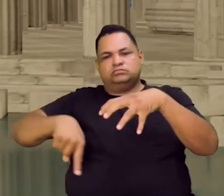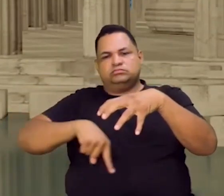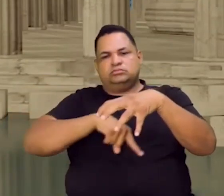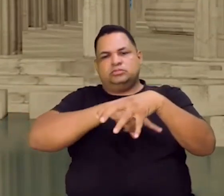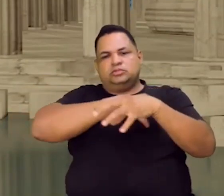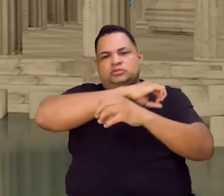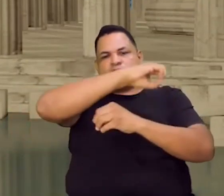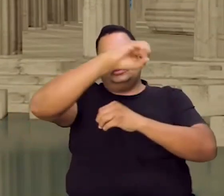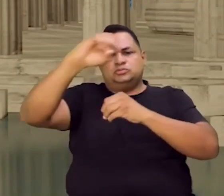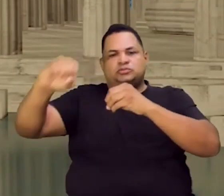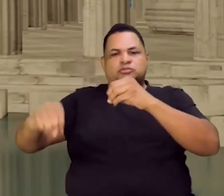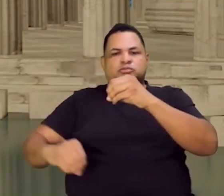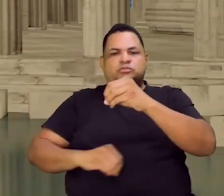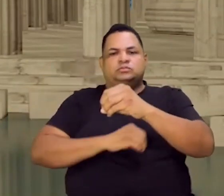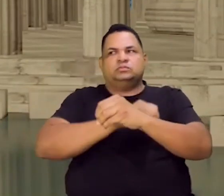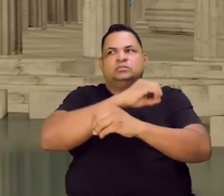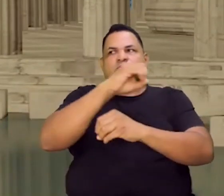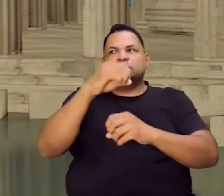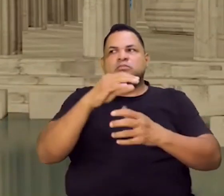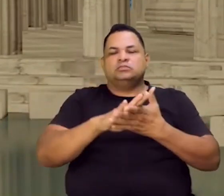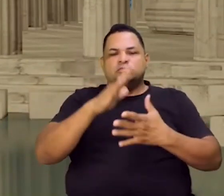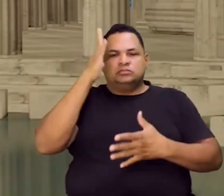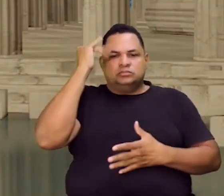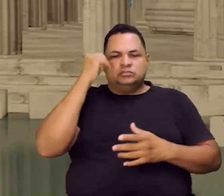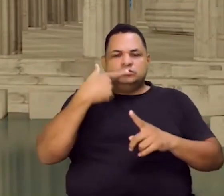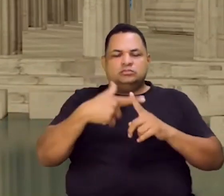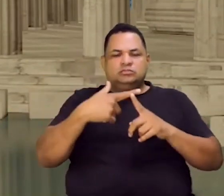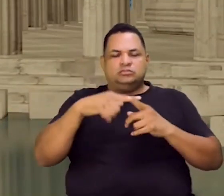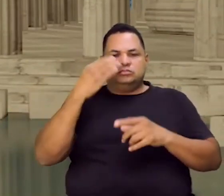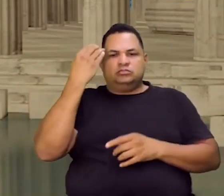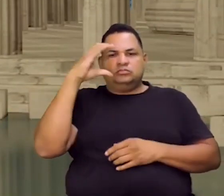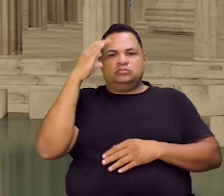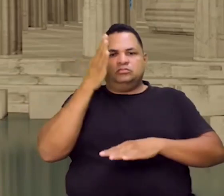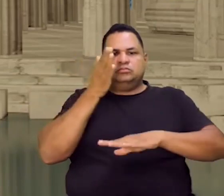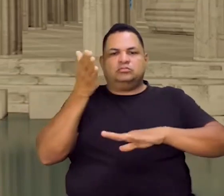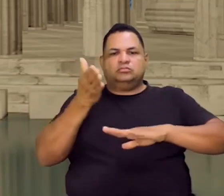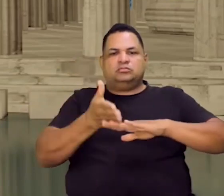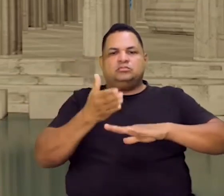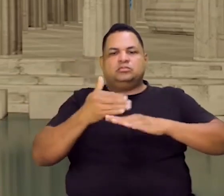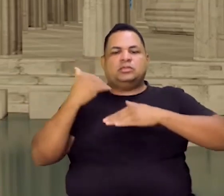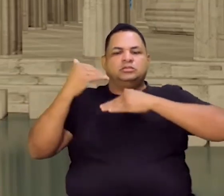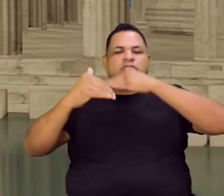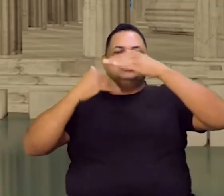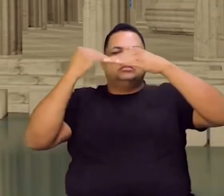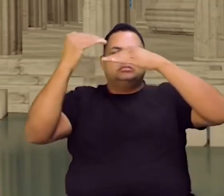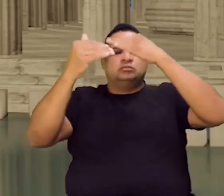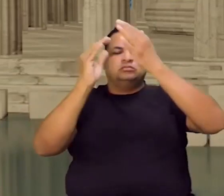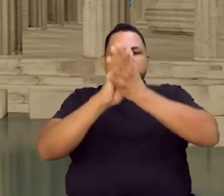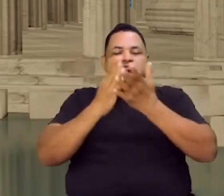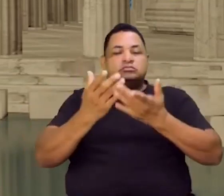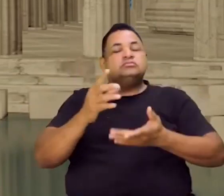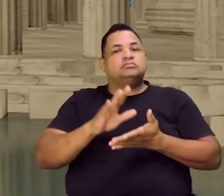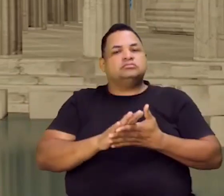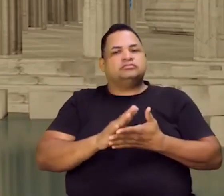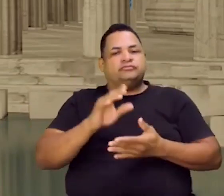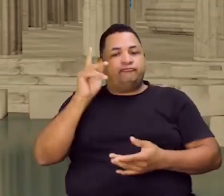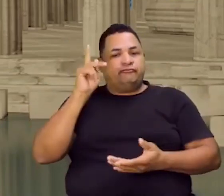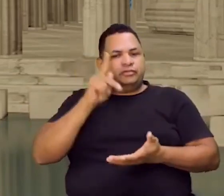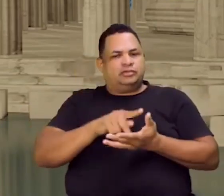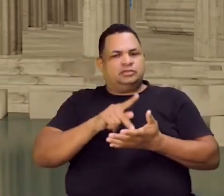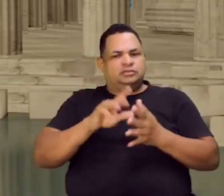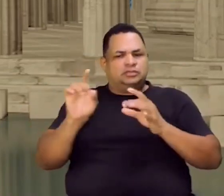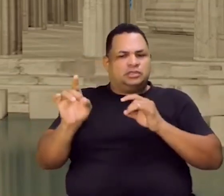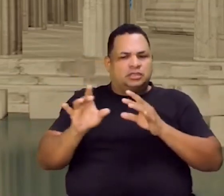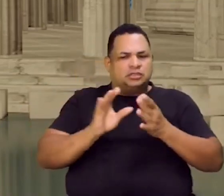planetas. Sabe por quê, gente? A ciência na Idade Moderna ela avançou. É claro que a cada momento da vida nós vamos dando